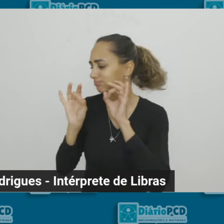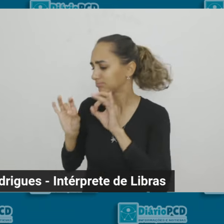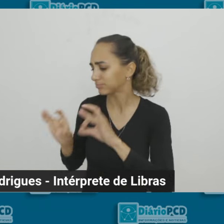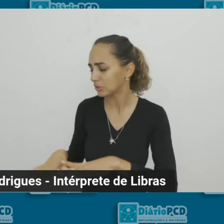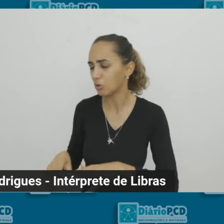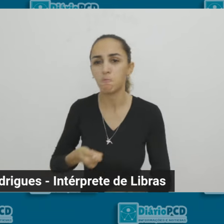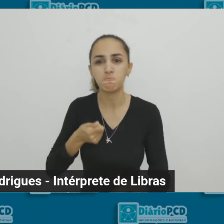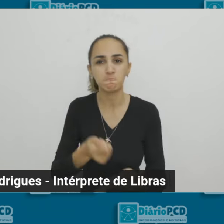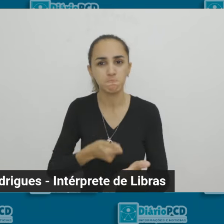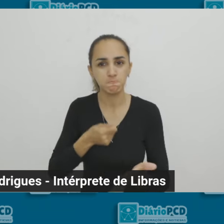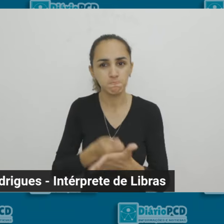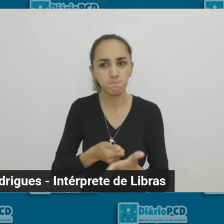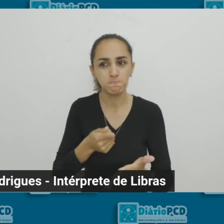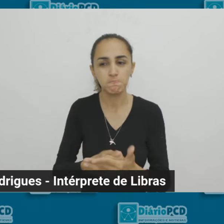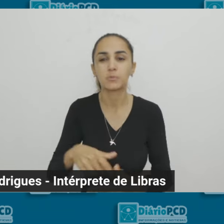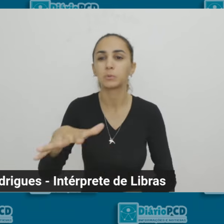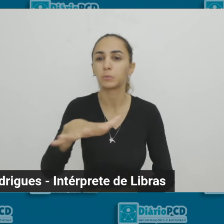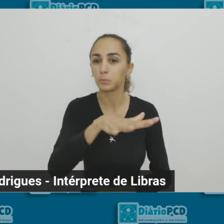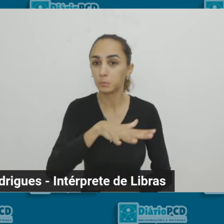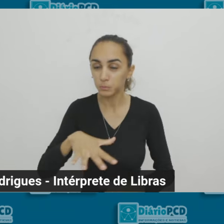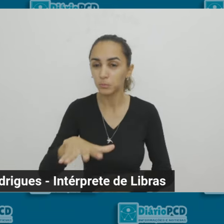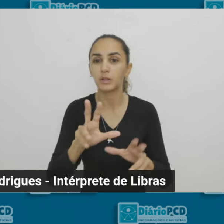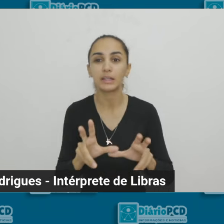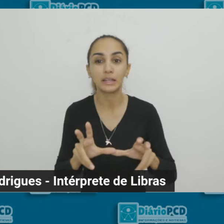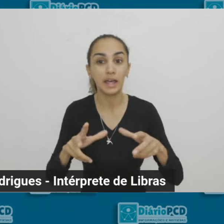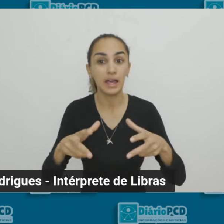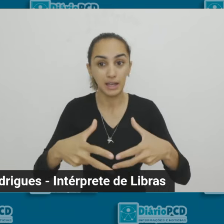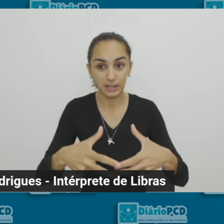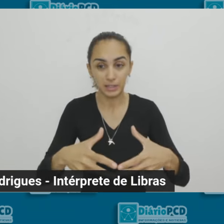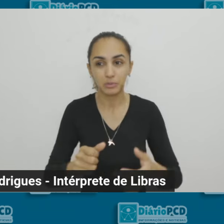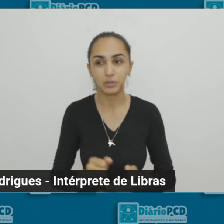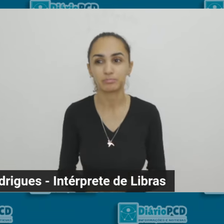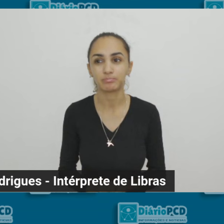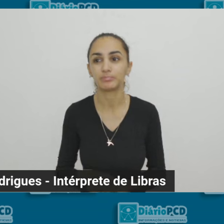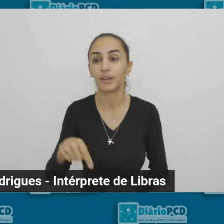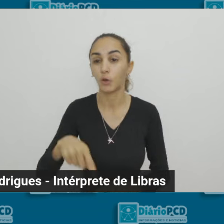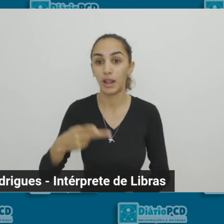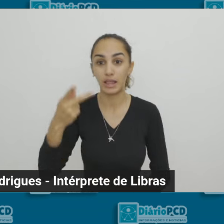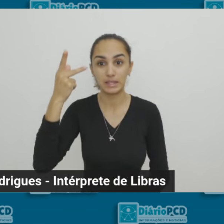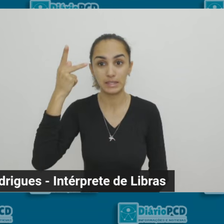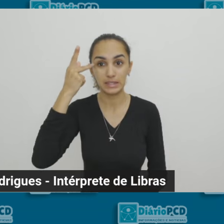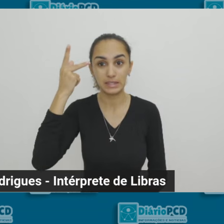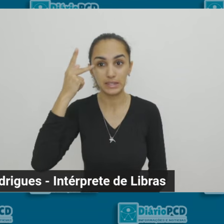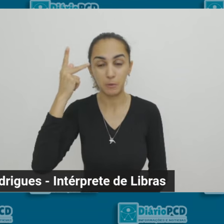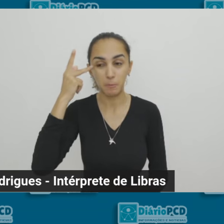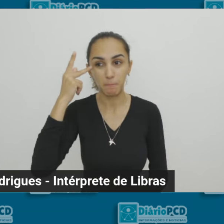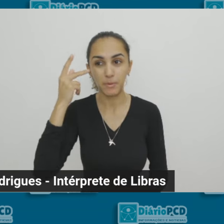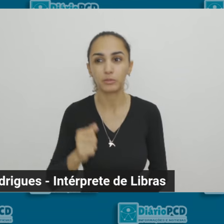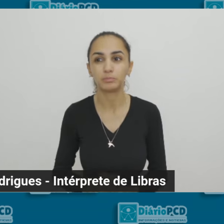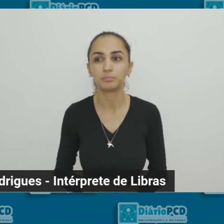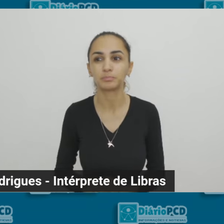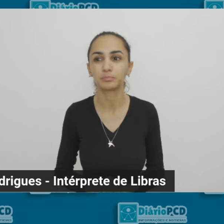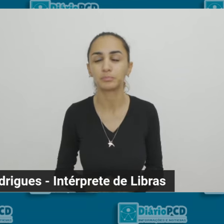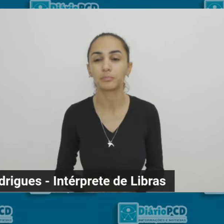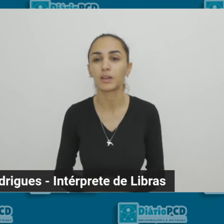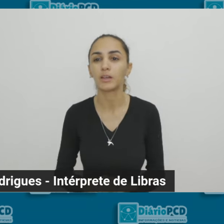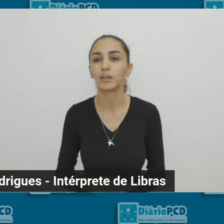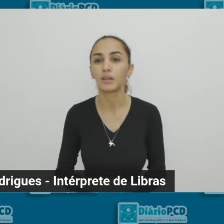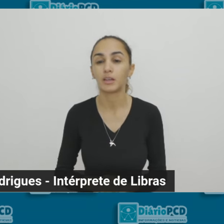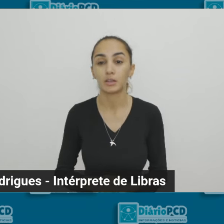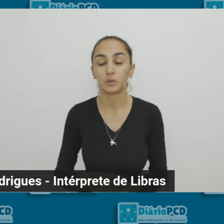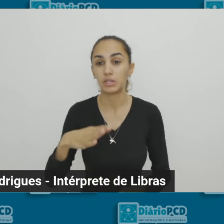buscando um espaço nas câmaras municipais. Aí eu venho para o estado de São Paulo para poder fazer com que uma das mais importantes